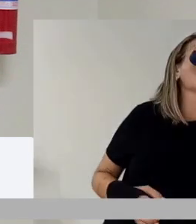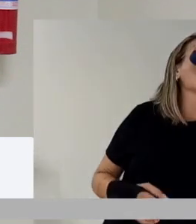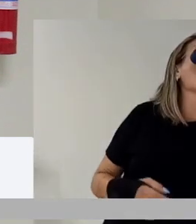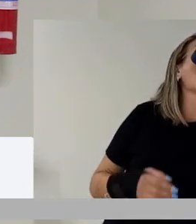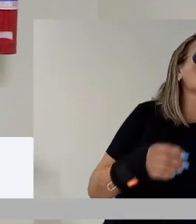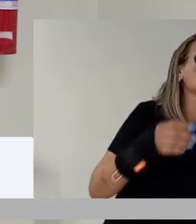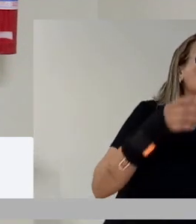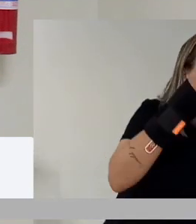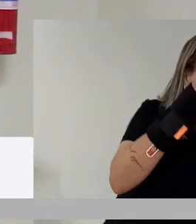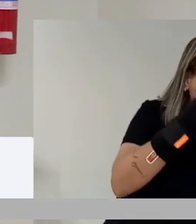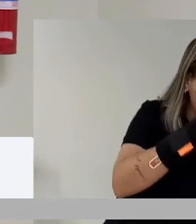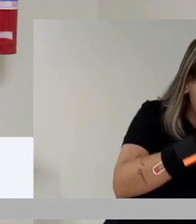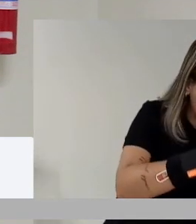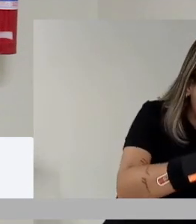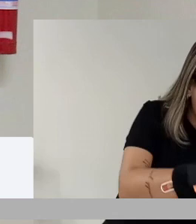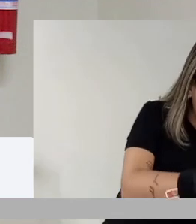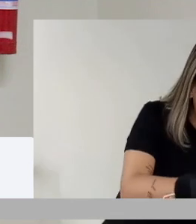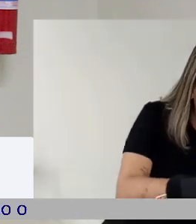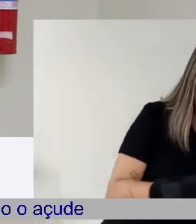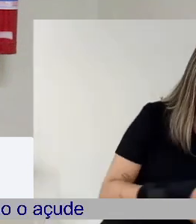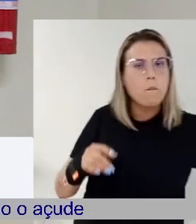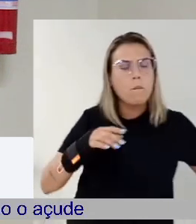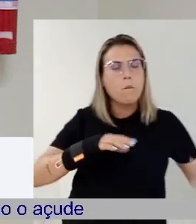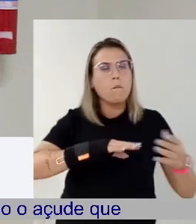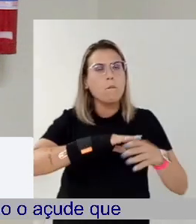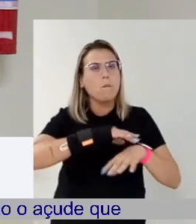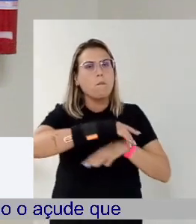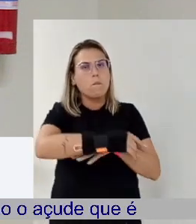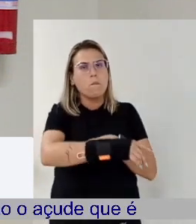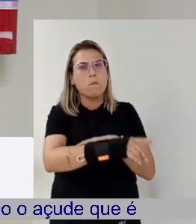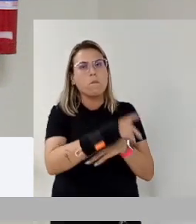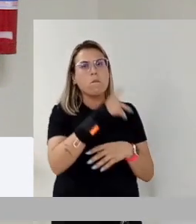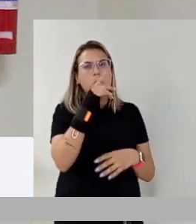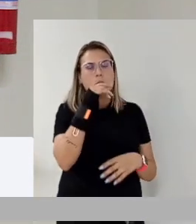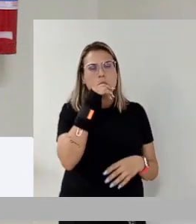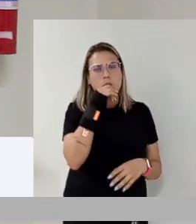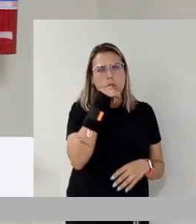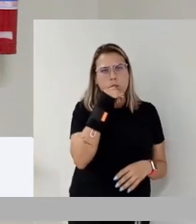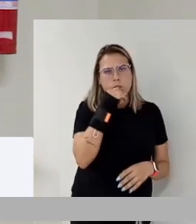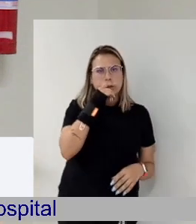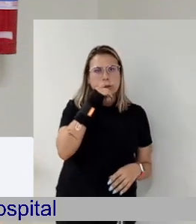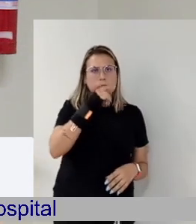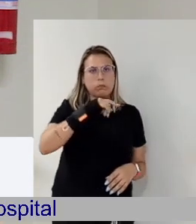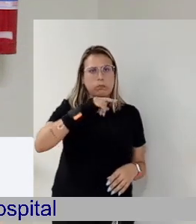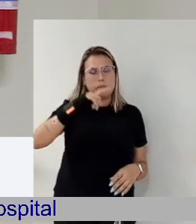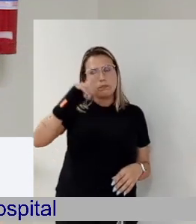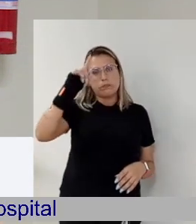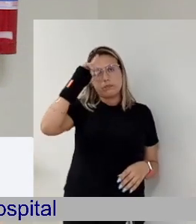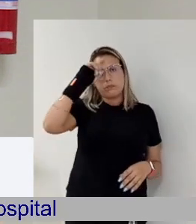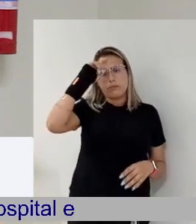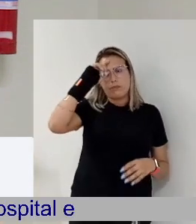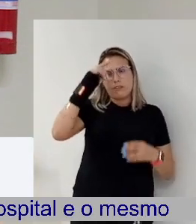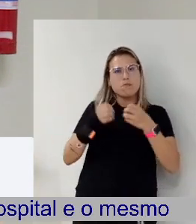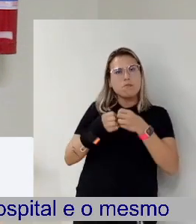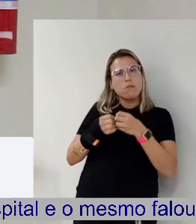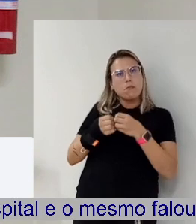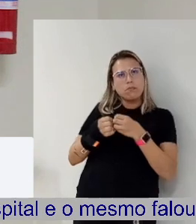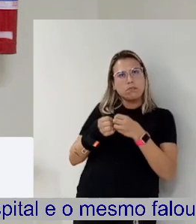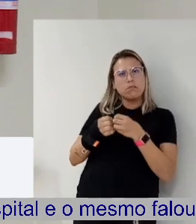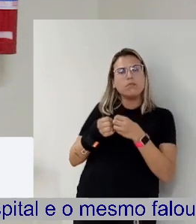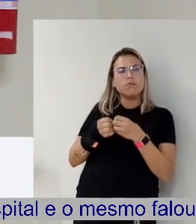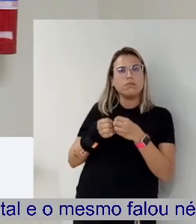o o hospital não o açude que é conhecido como o aç do hospital e o mesmo falou